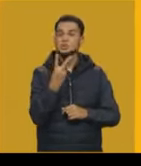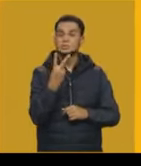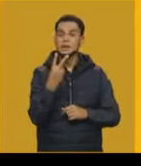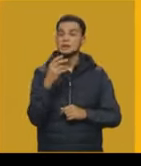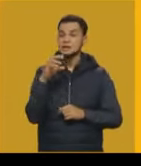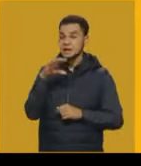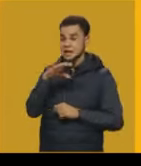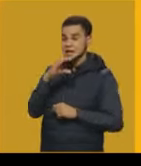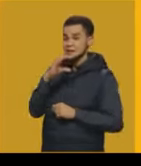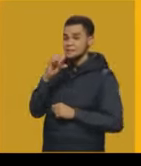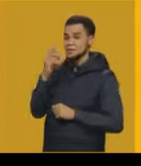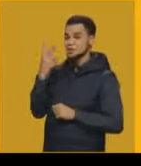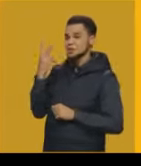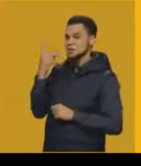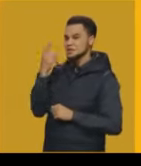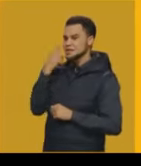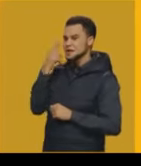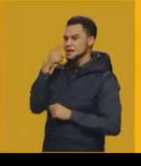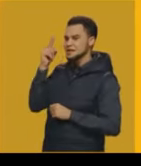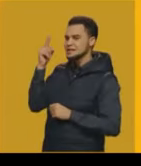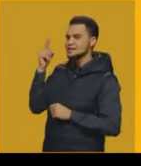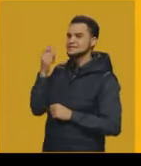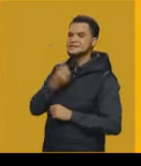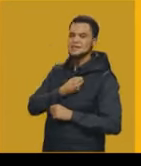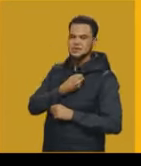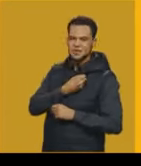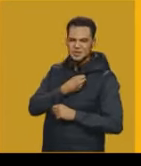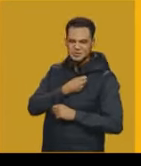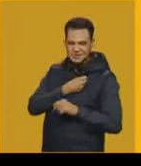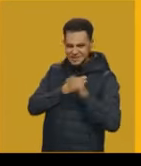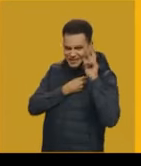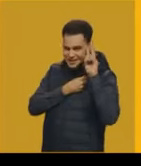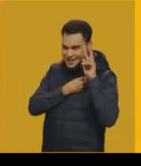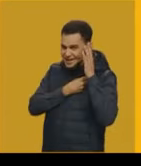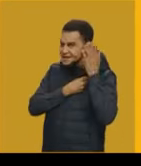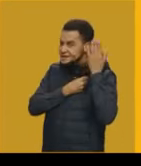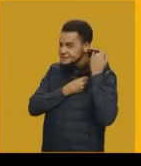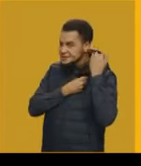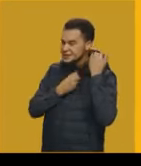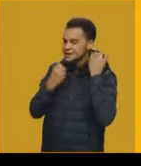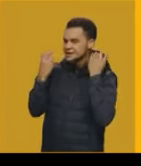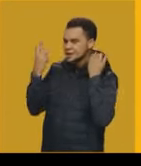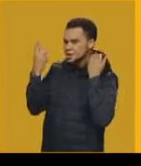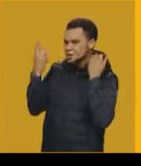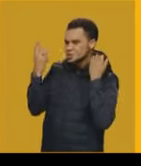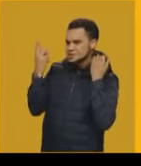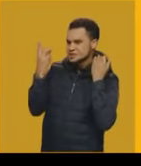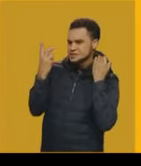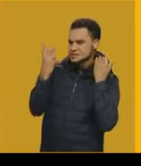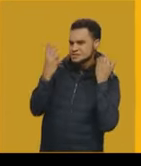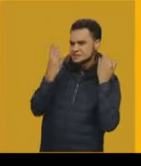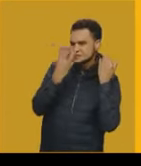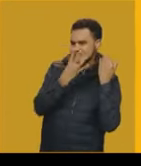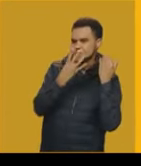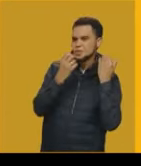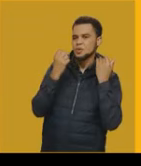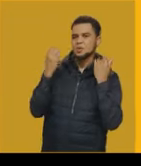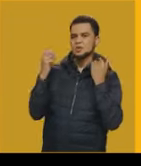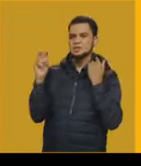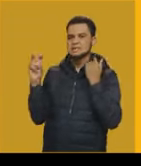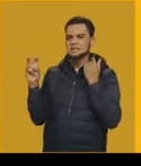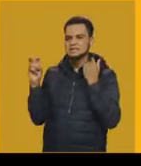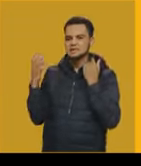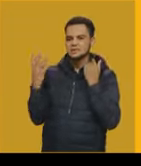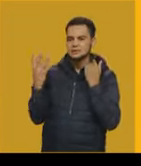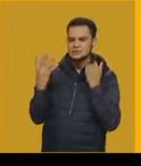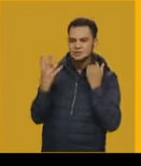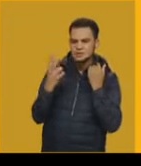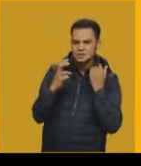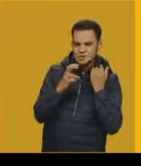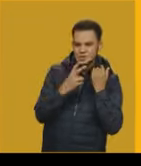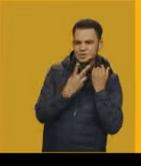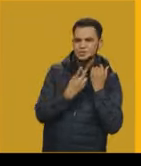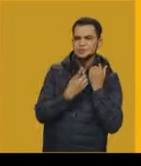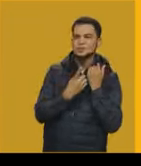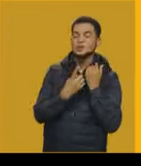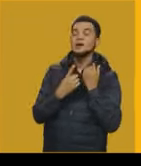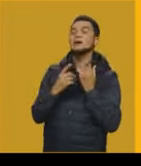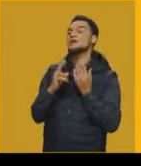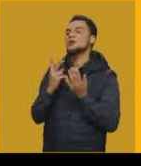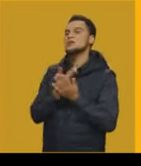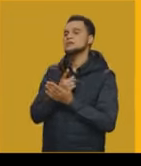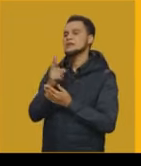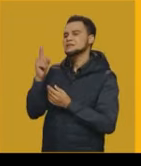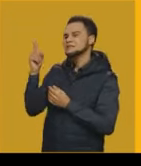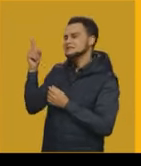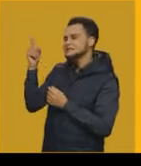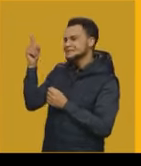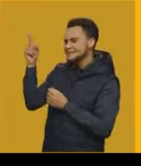Se vocês fizerem a numeração, vocês vão ver que tanto da esquerda para a direita, quanto da direita para a esquerda, vice-versa,